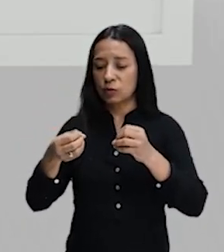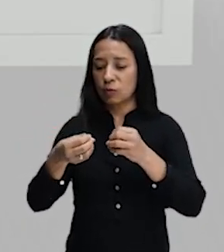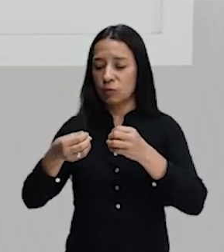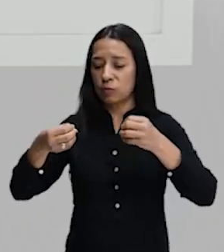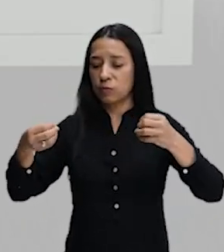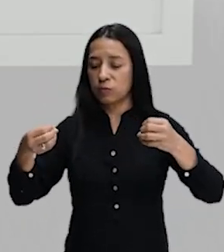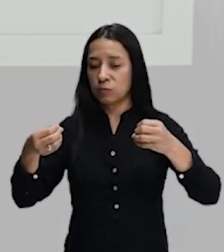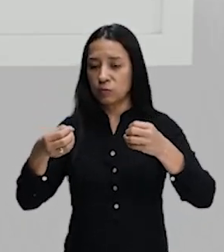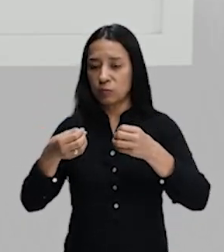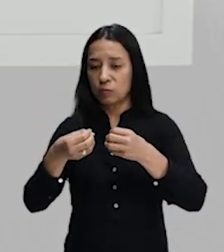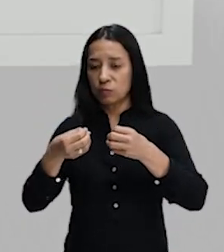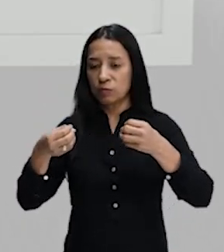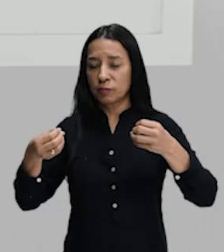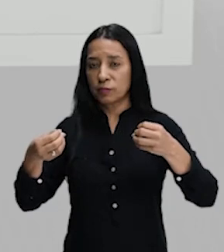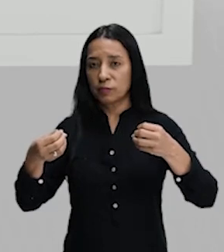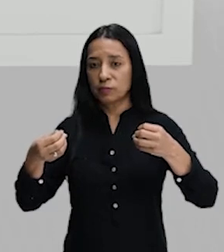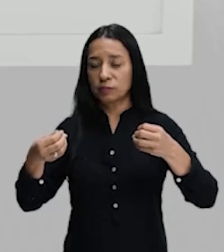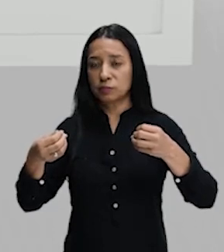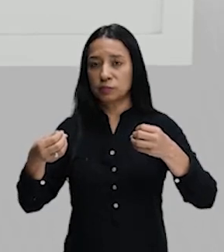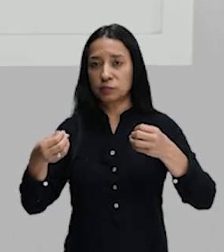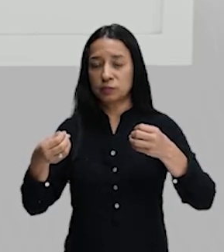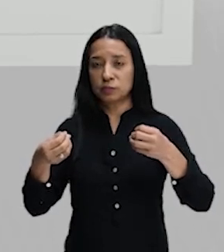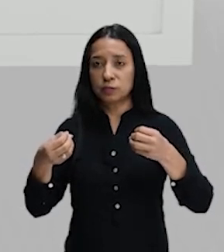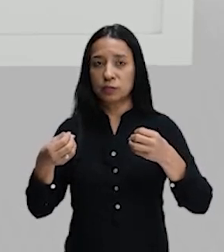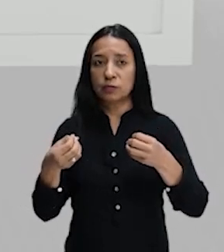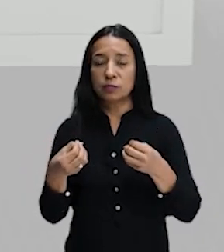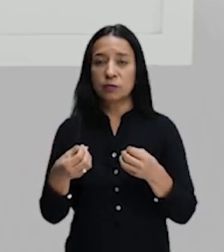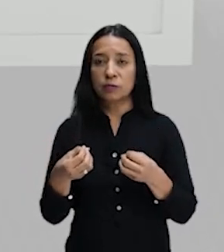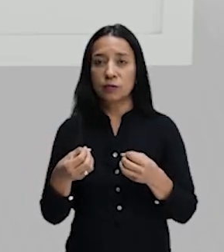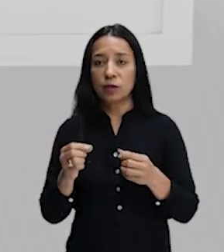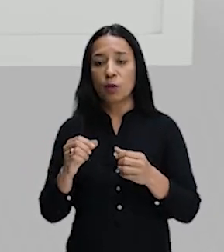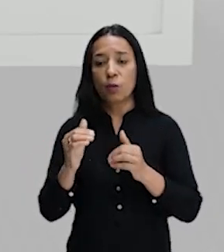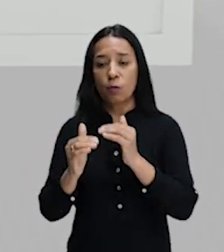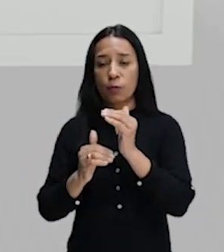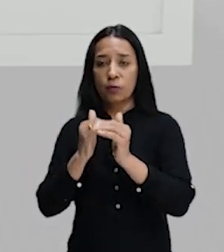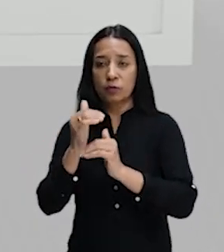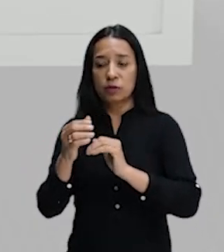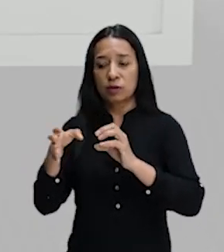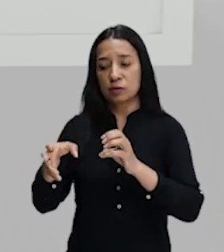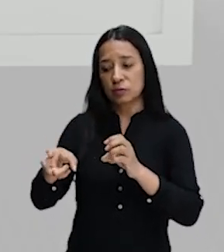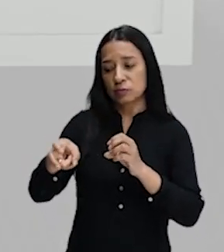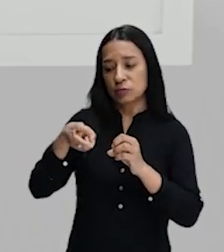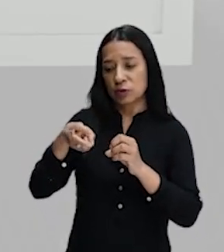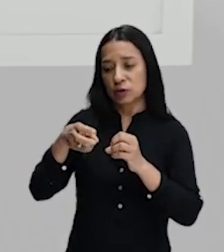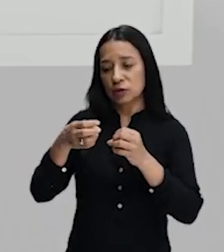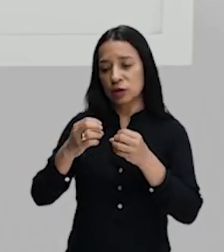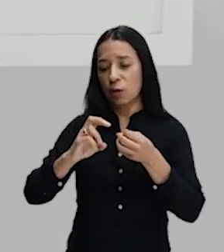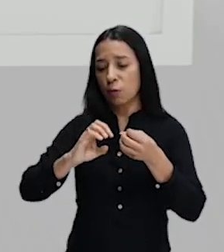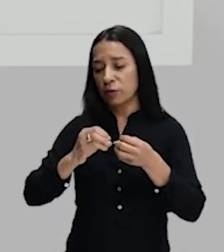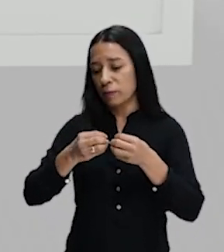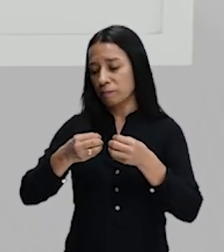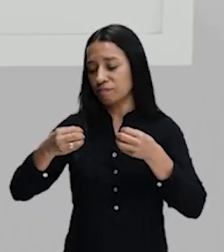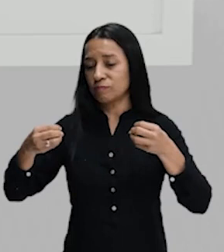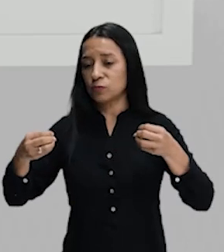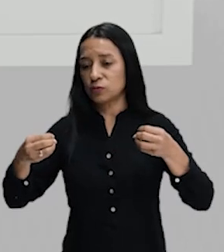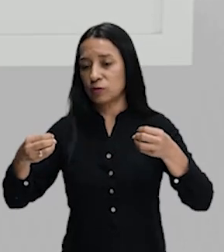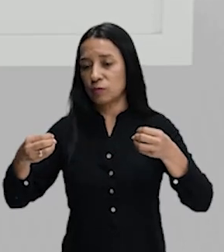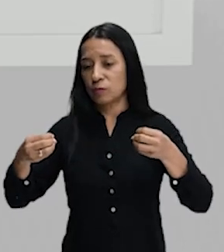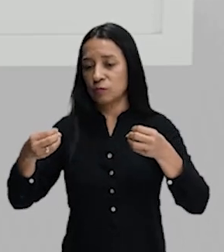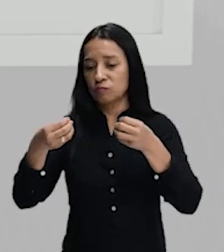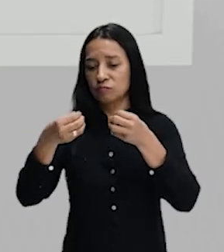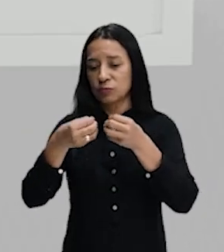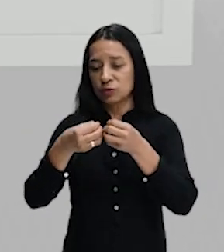repulsão. Naturalmente eles estão repelindo. Certo? E este processo de atração e repulsão dos ímãs, tá